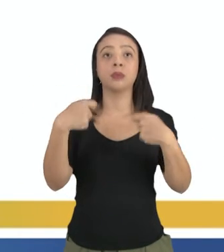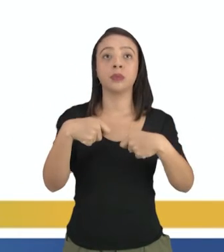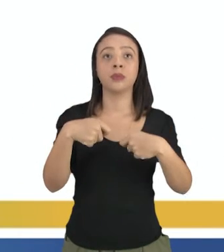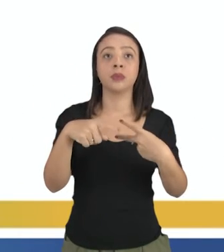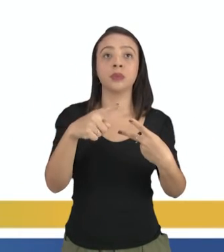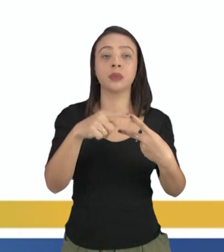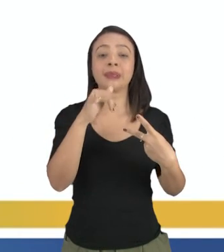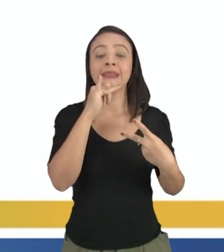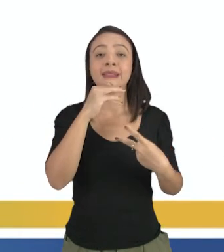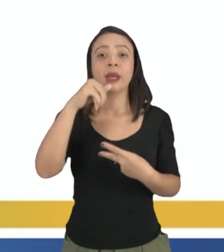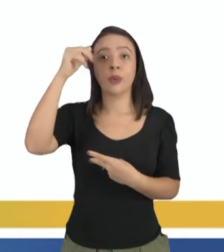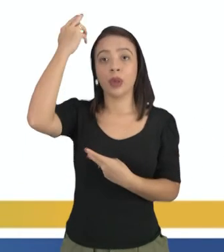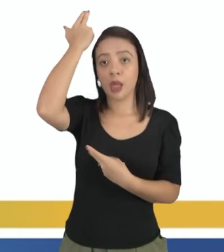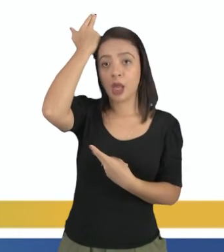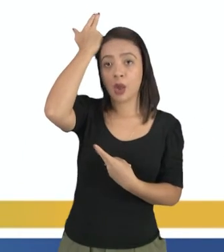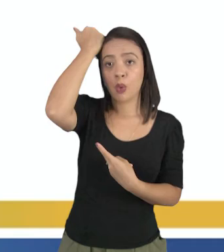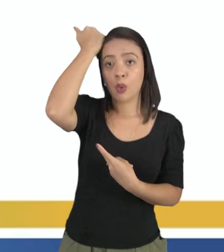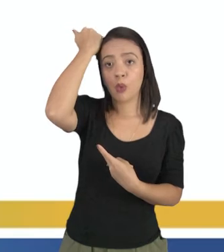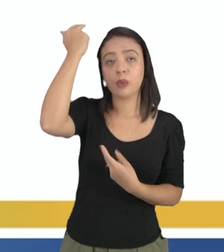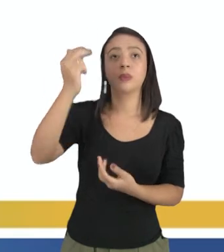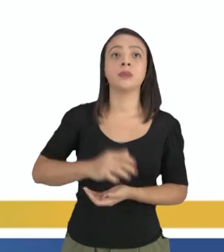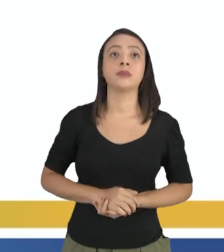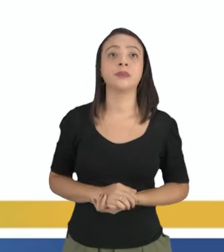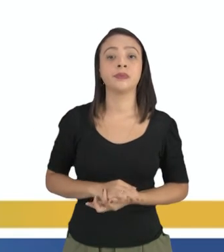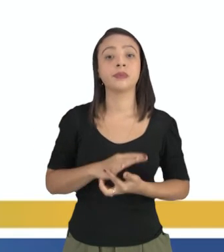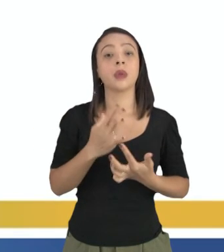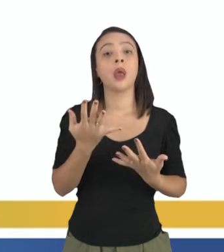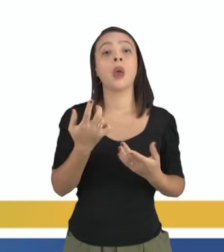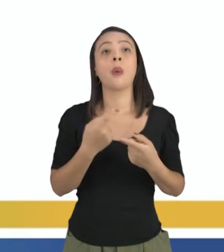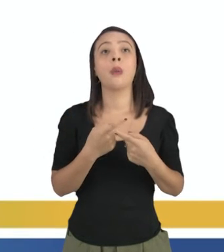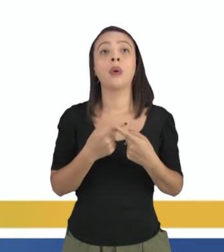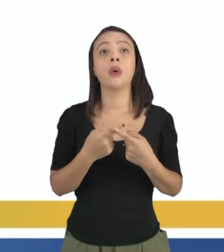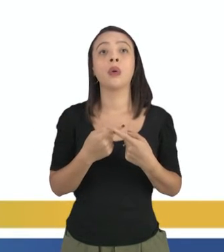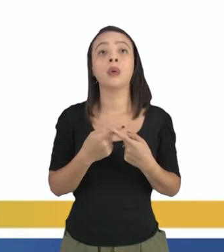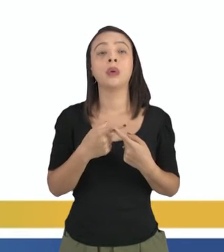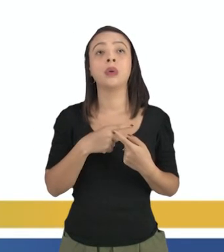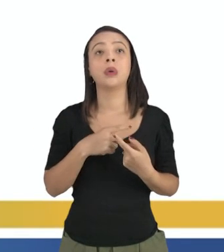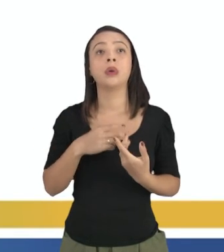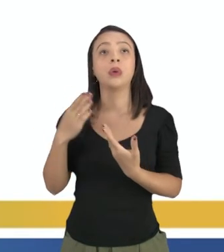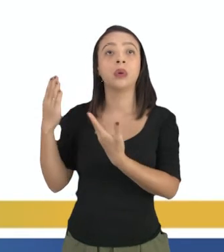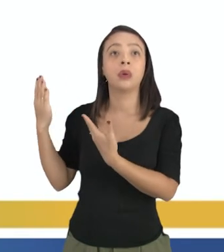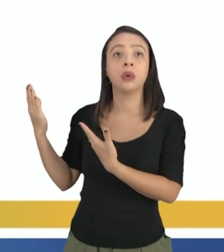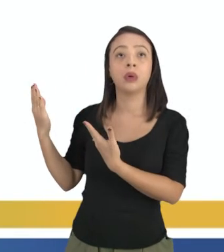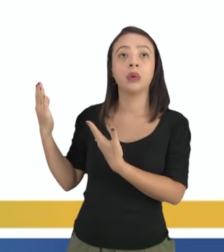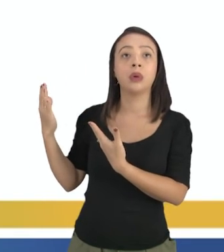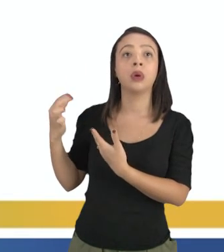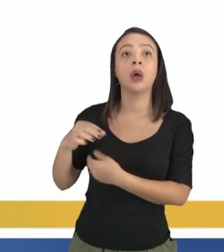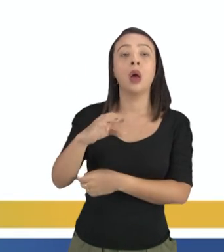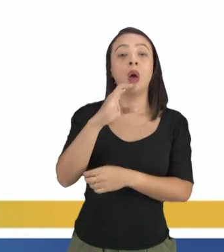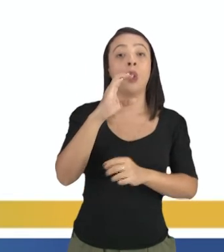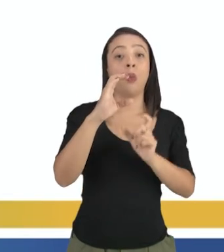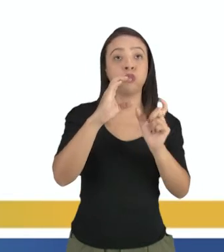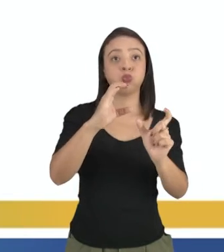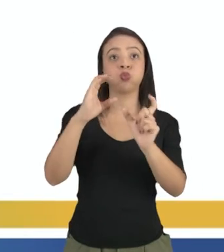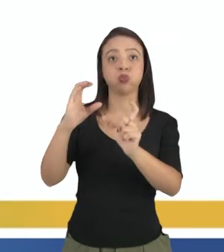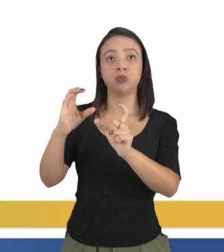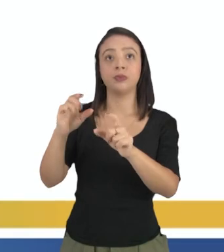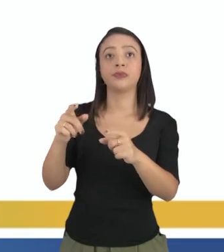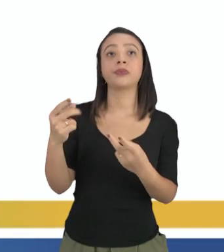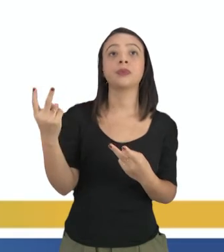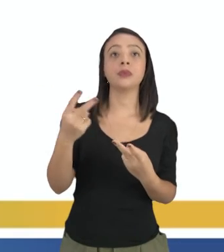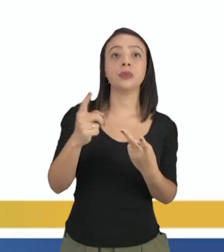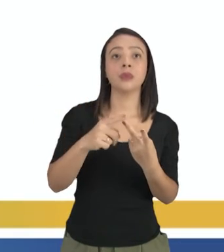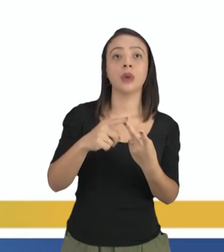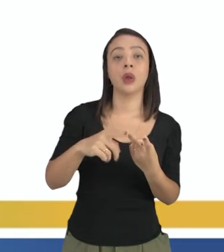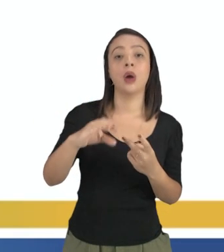é o exemplo dos coelhos, por exemplo, que o coelho agouti ele é Czão, o coelho cinzento